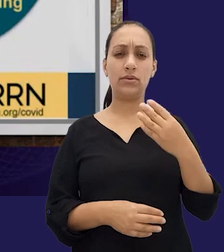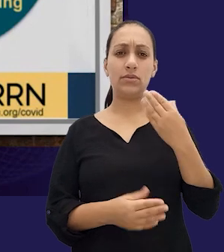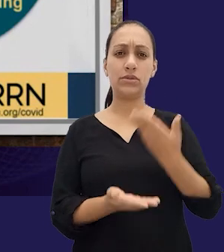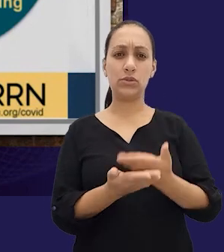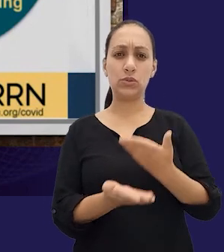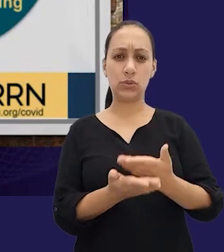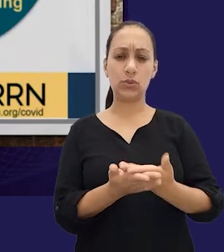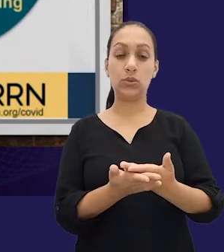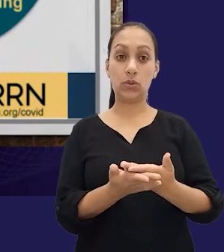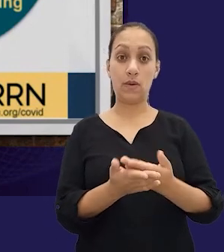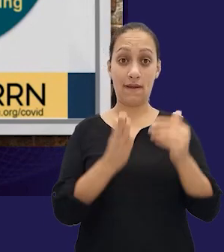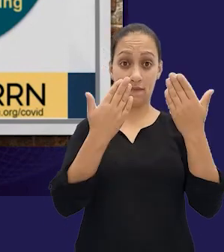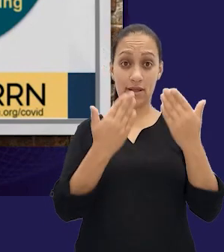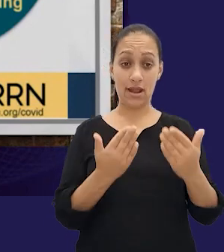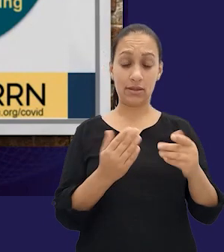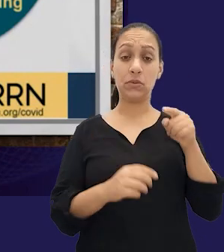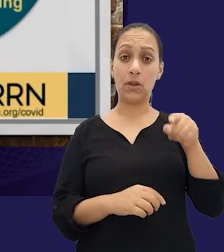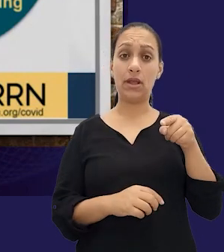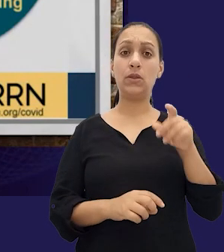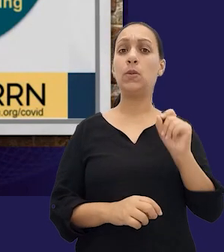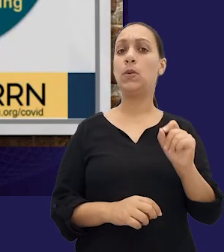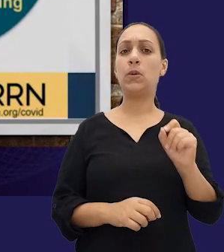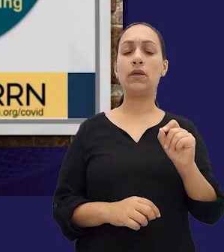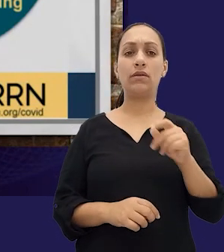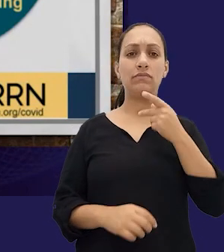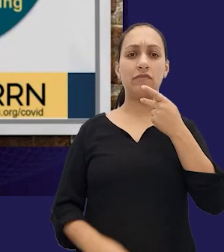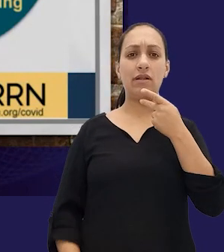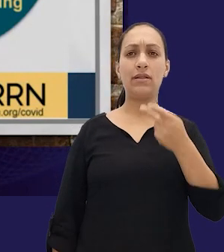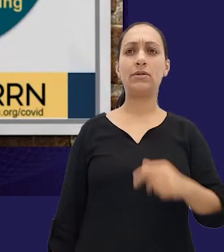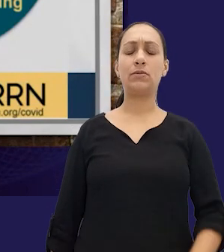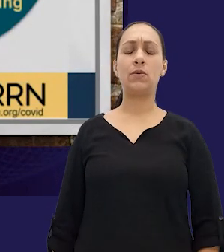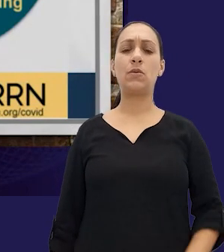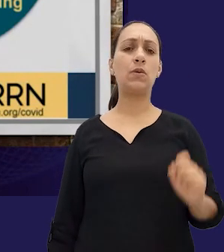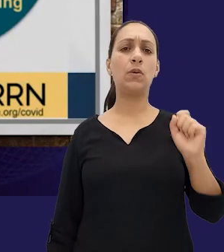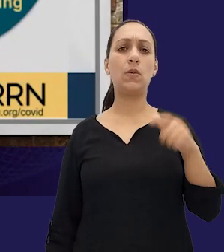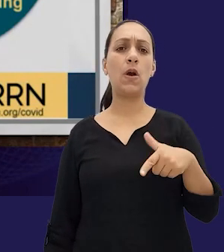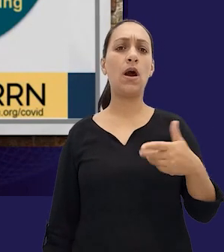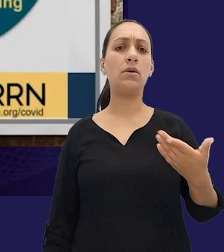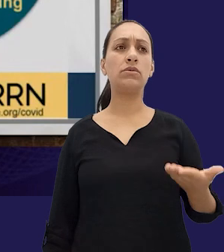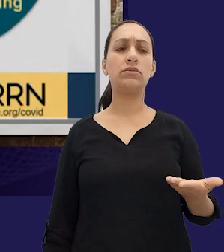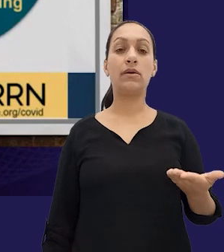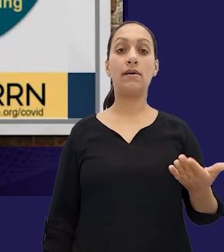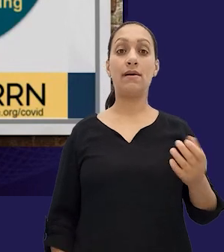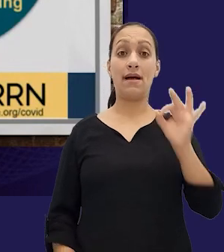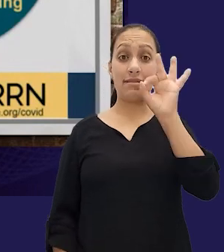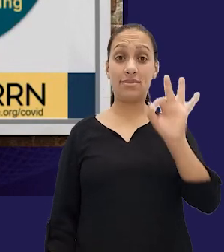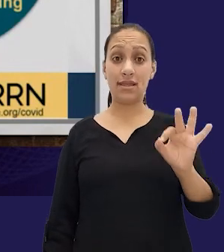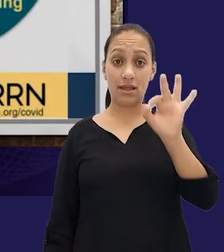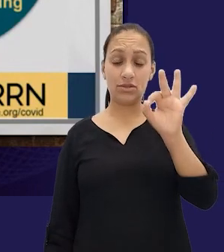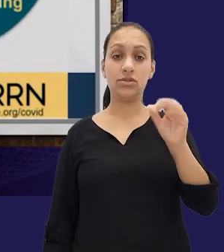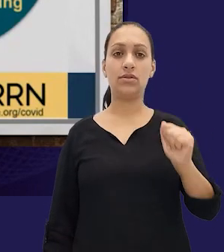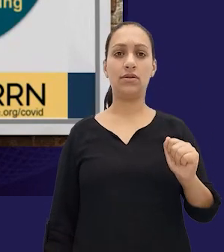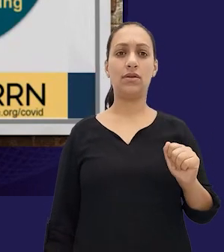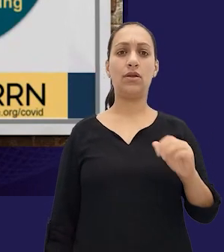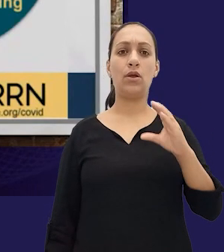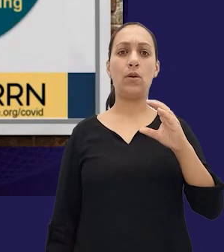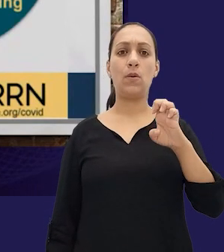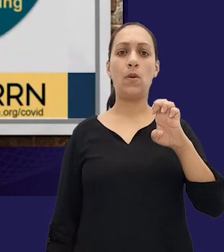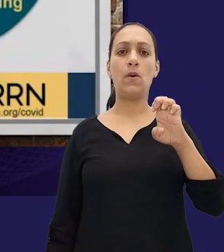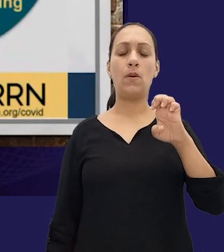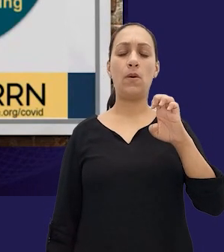meta-análise, e eles determinaram qual era a taxa, digamos assim, de